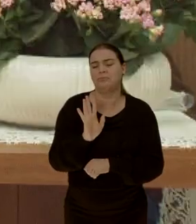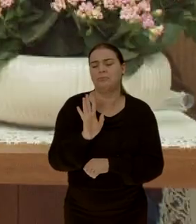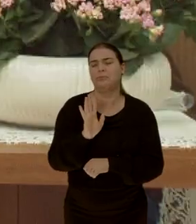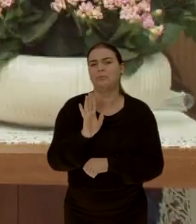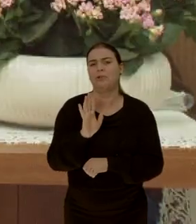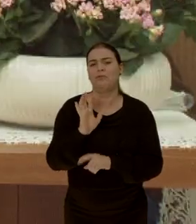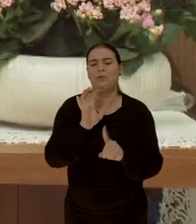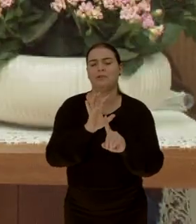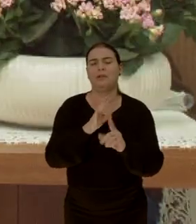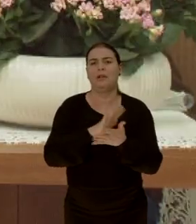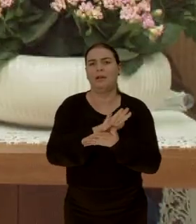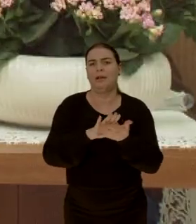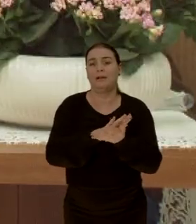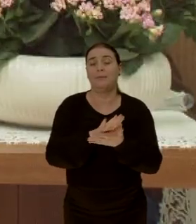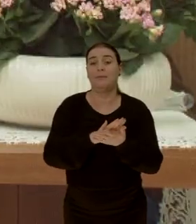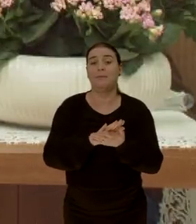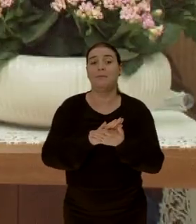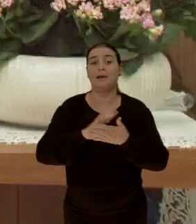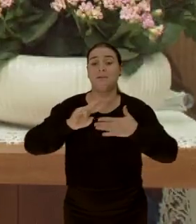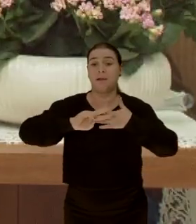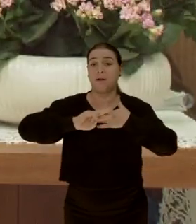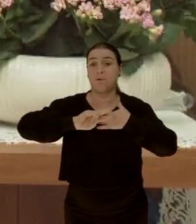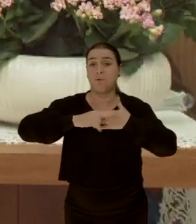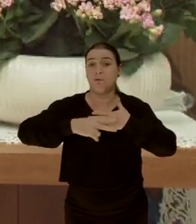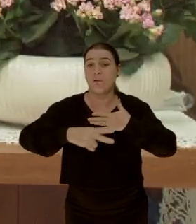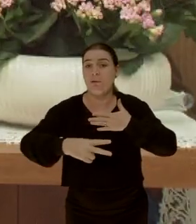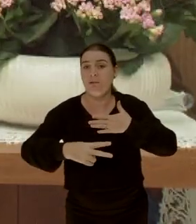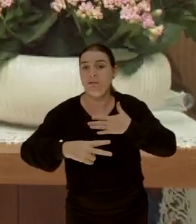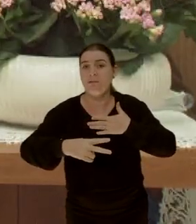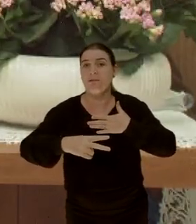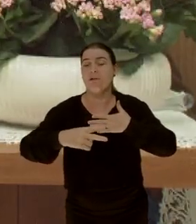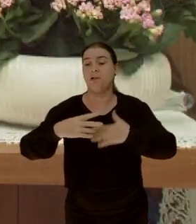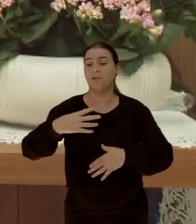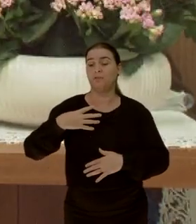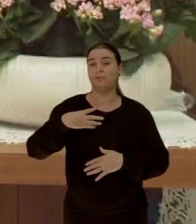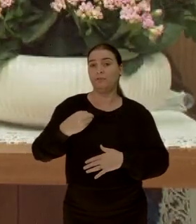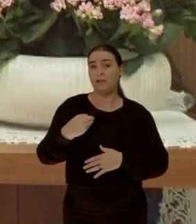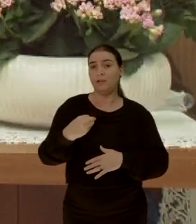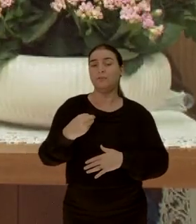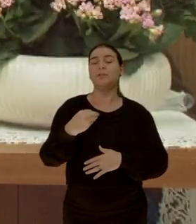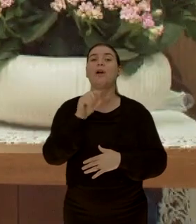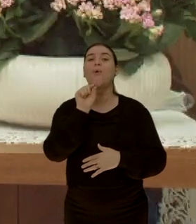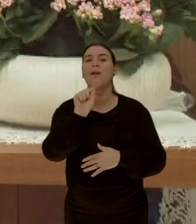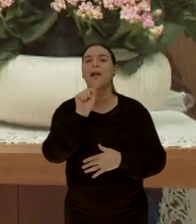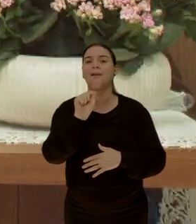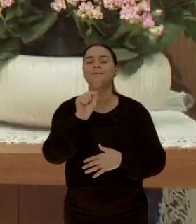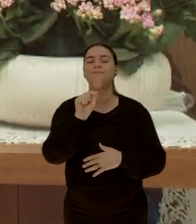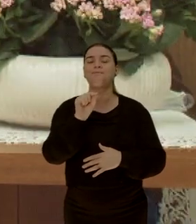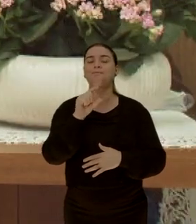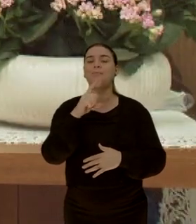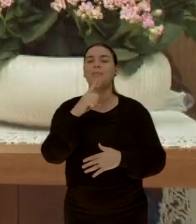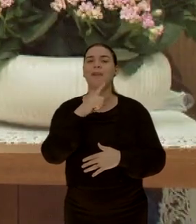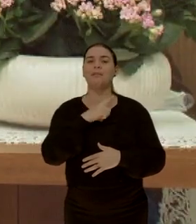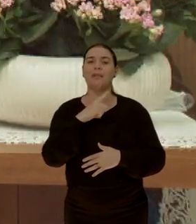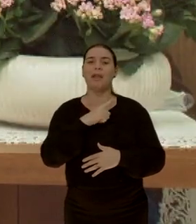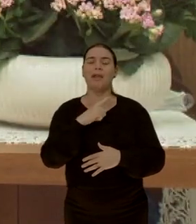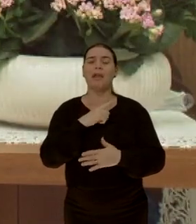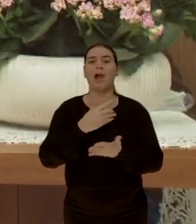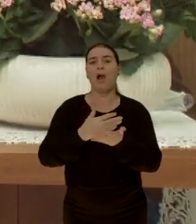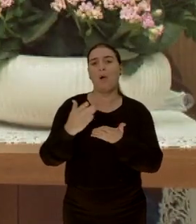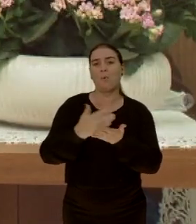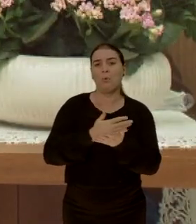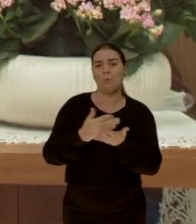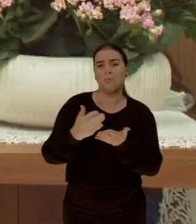mas a consequência está vindo nos filhos. Estão vindo com problemas. Algumas não há problema